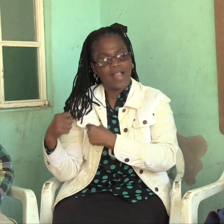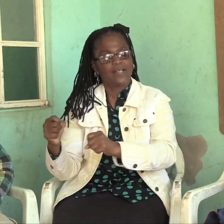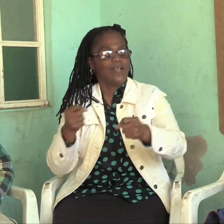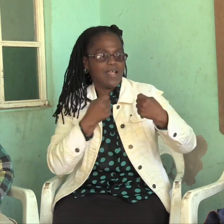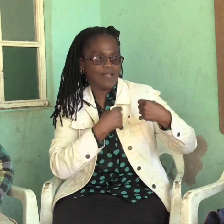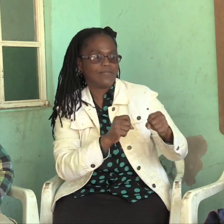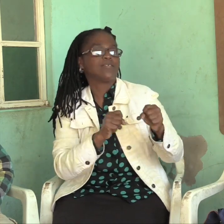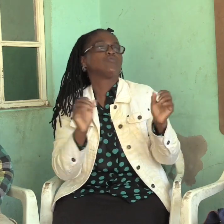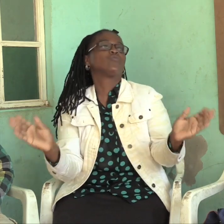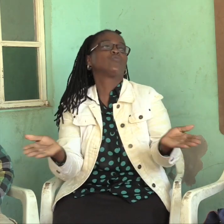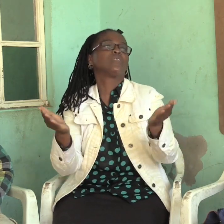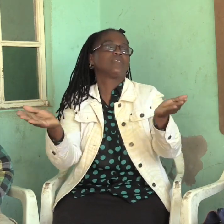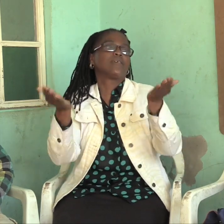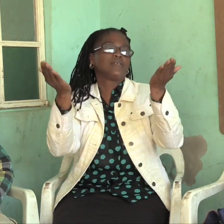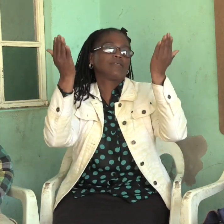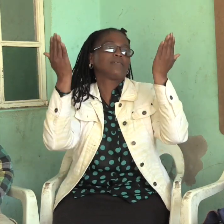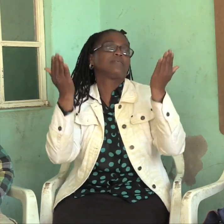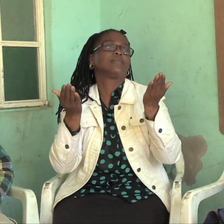ei